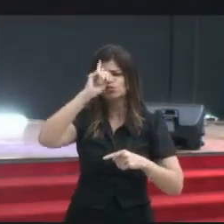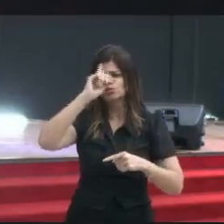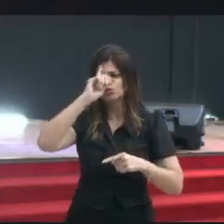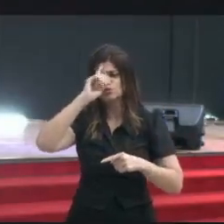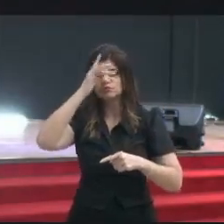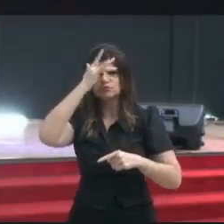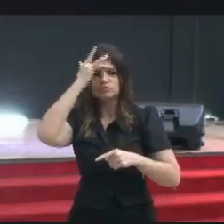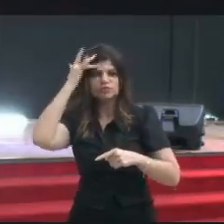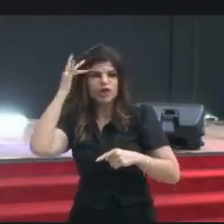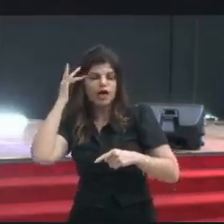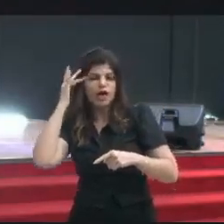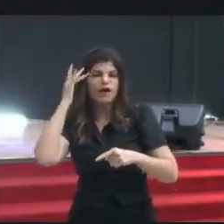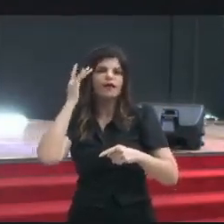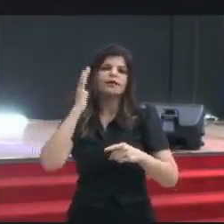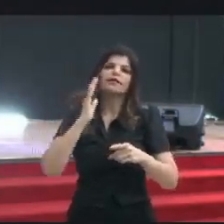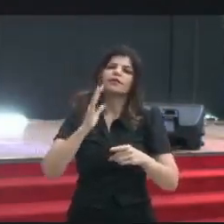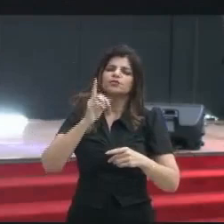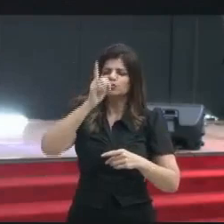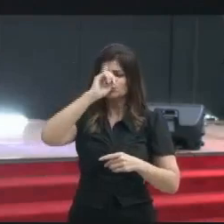dias,